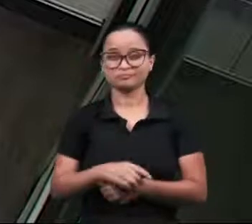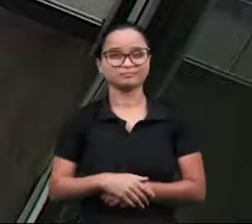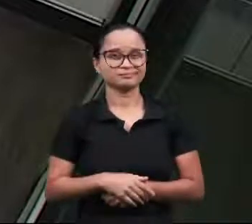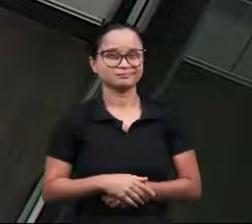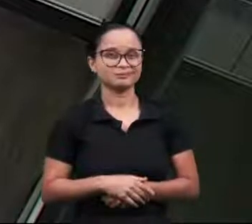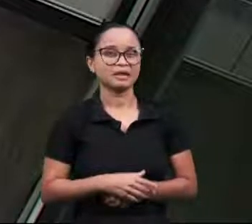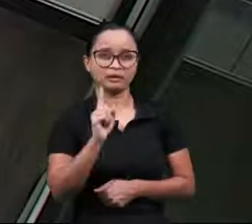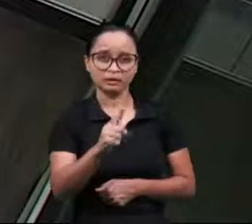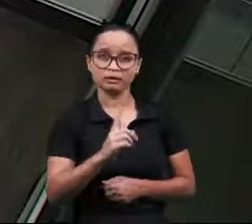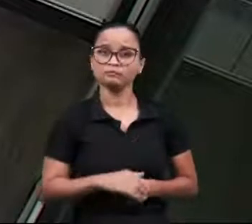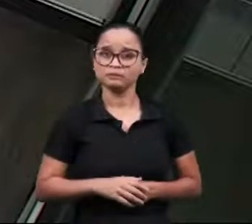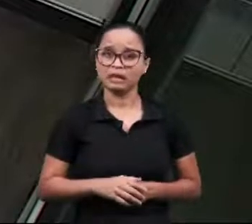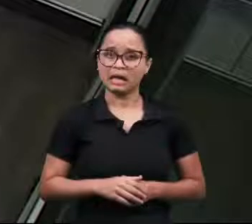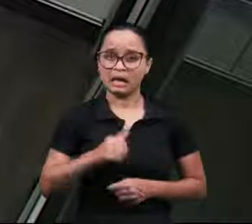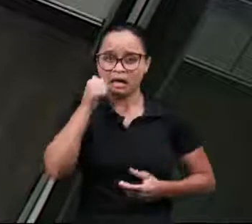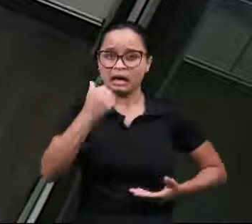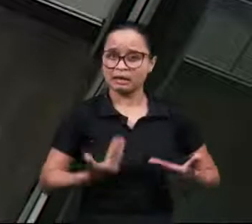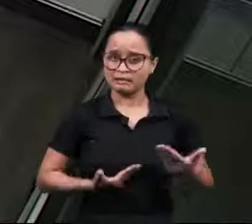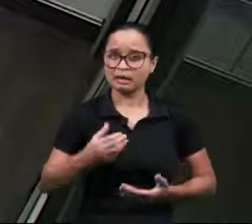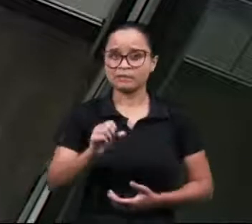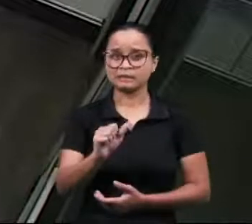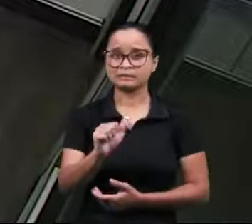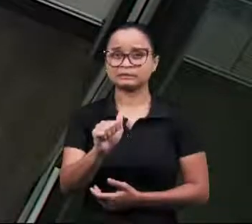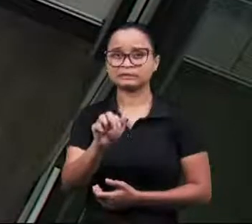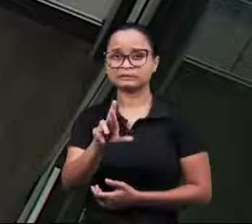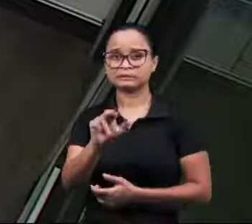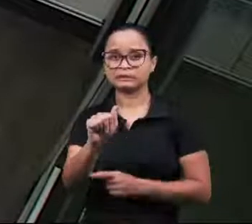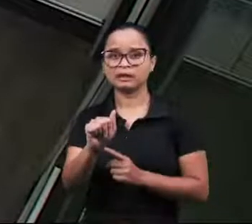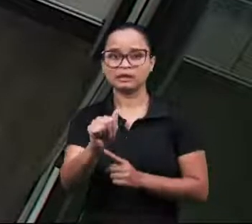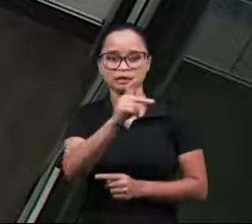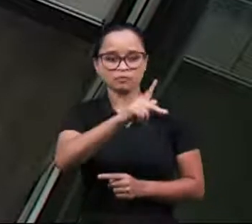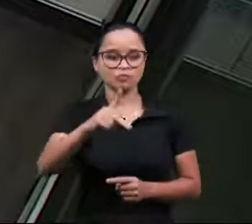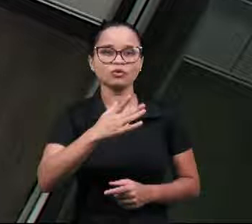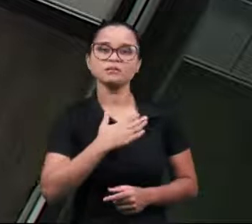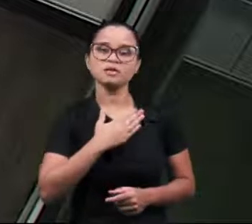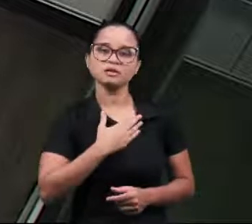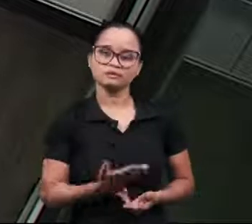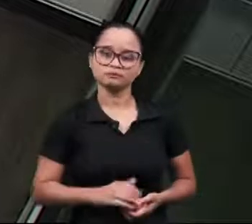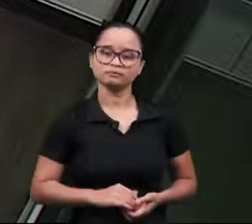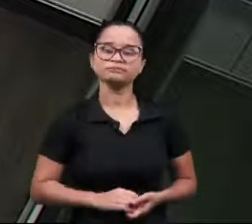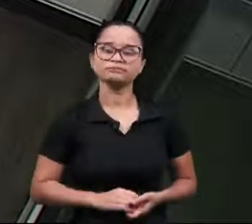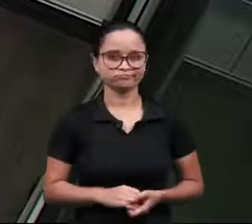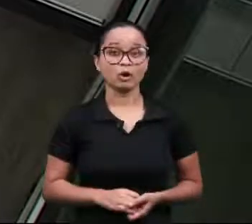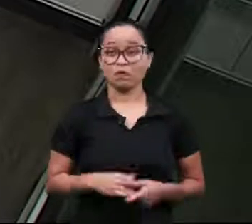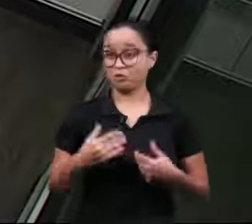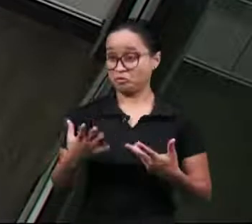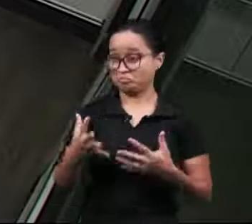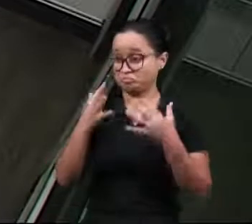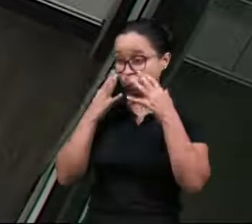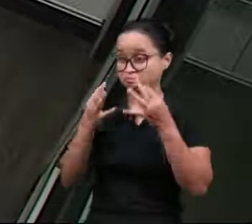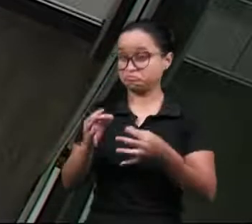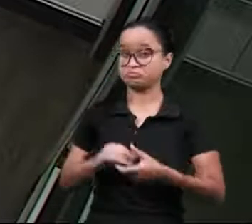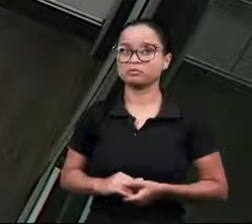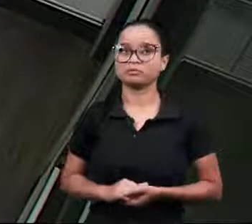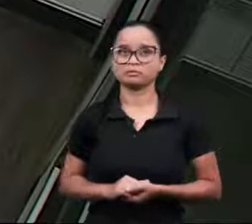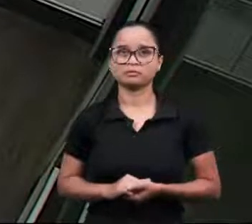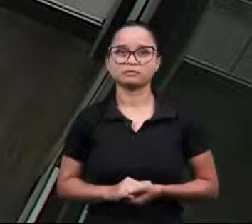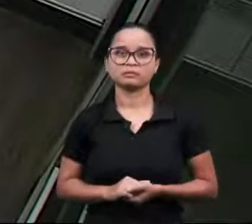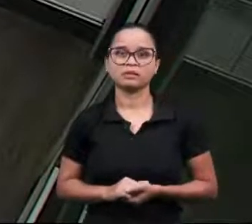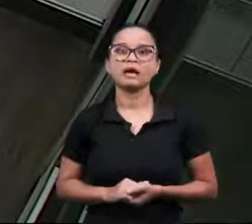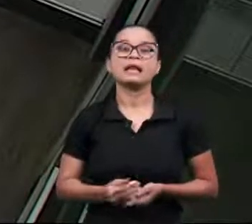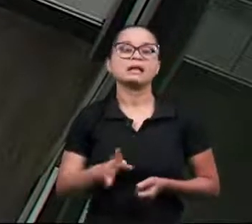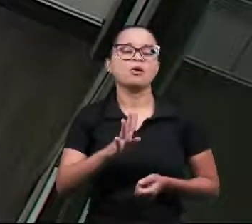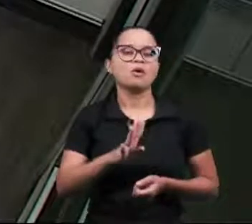assim, vamos dizer assim, é a minha professora. Olha aí, pessoal. Olha, ela tem um